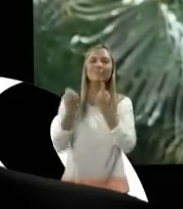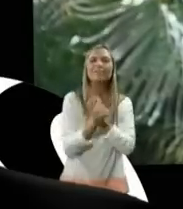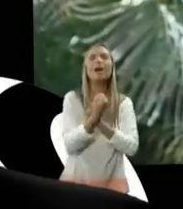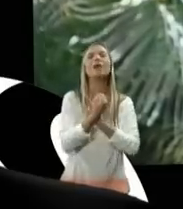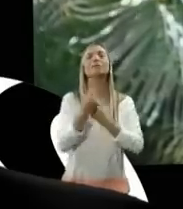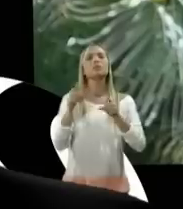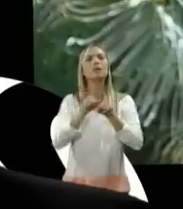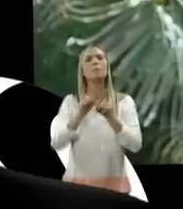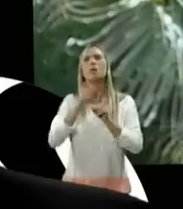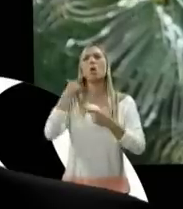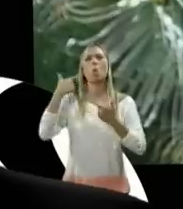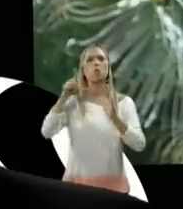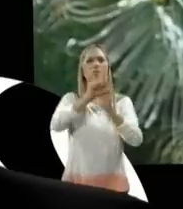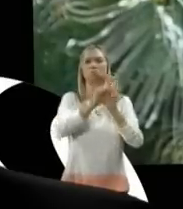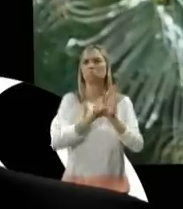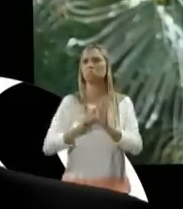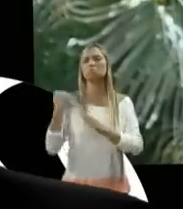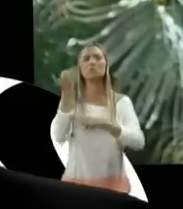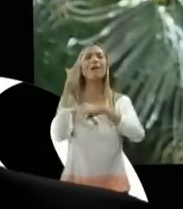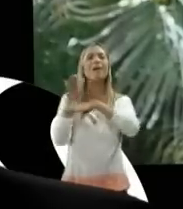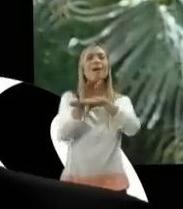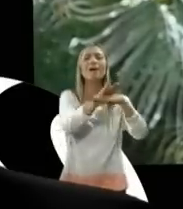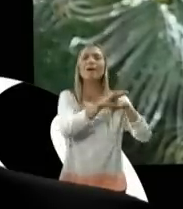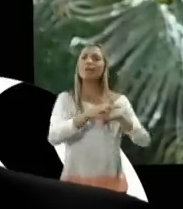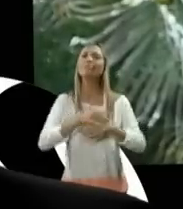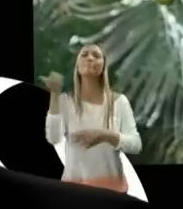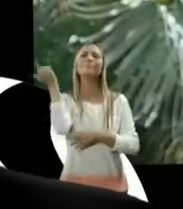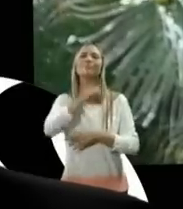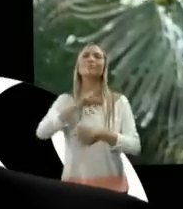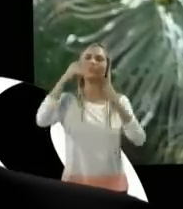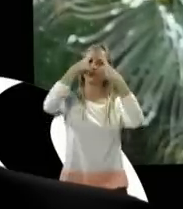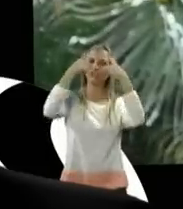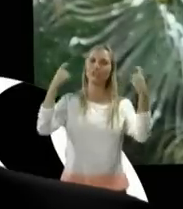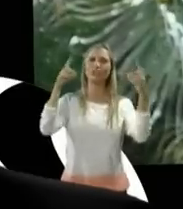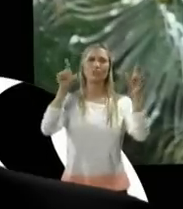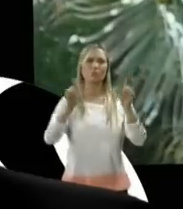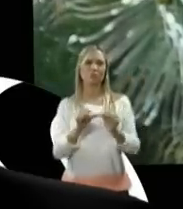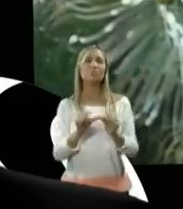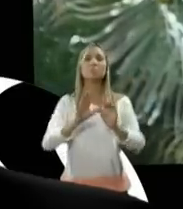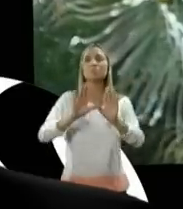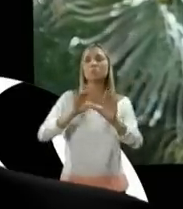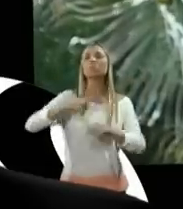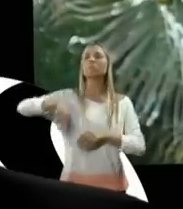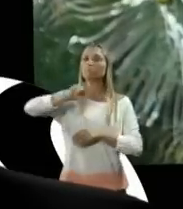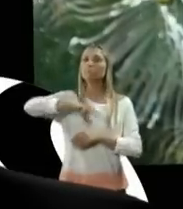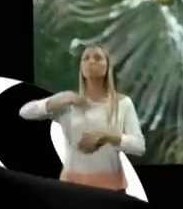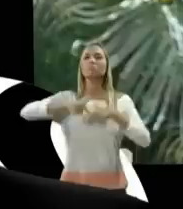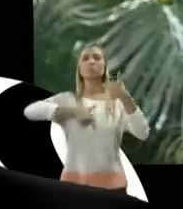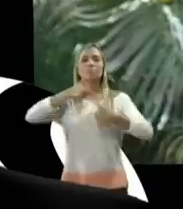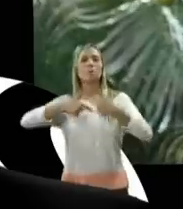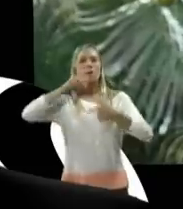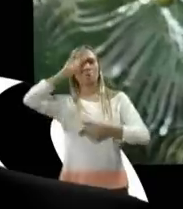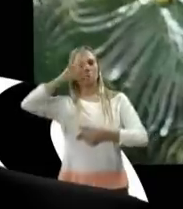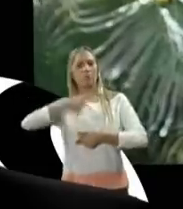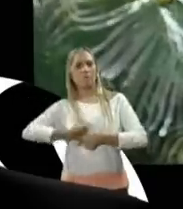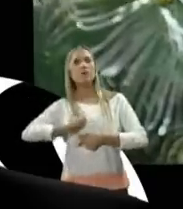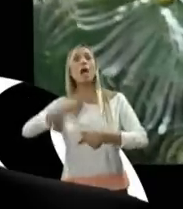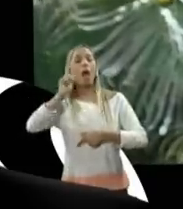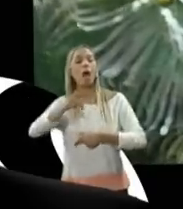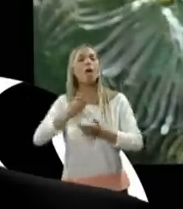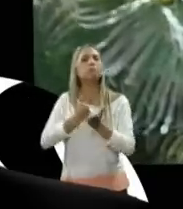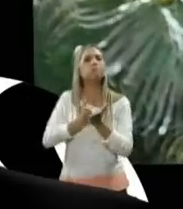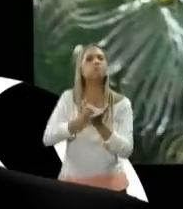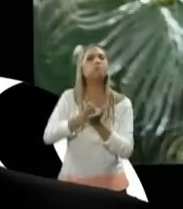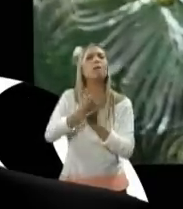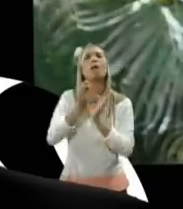de uma forma integrada, ela colabora muito para a diminuição da violência. É lógico que todas as nossas atividades são a longo prazo, né? A gente não